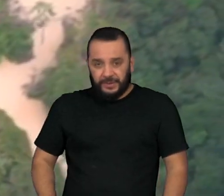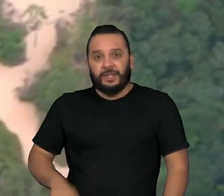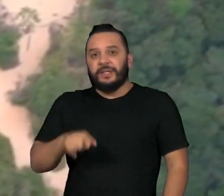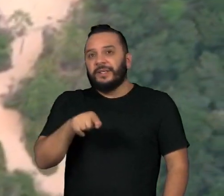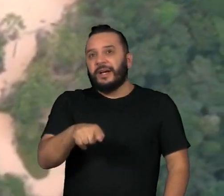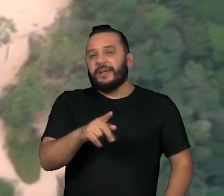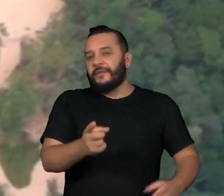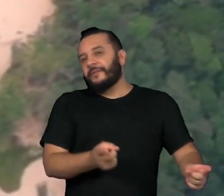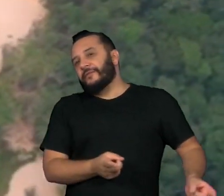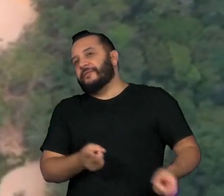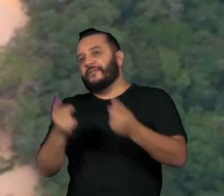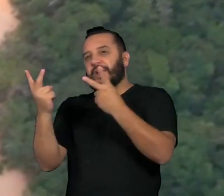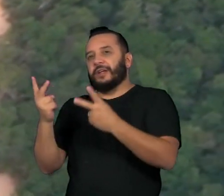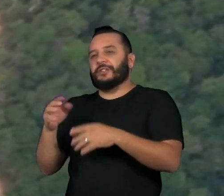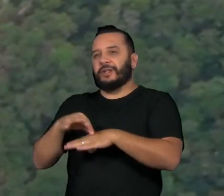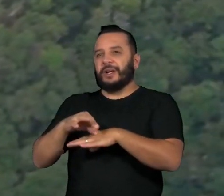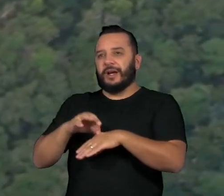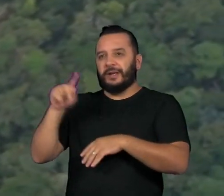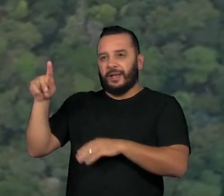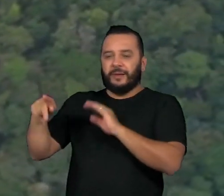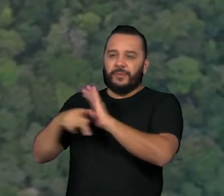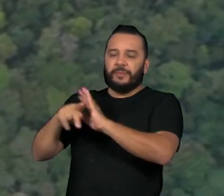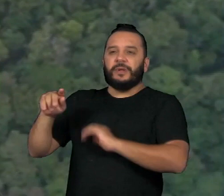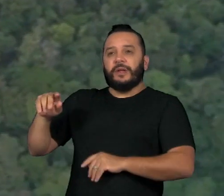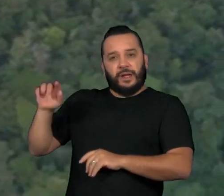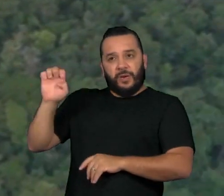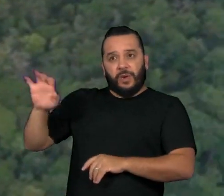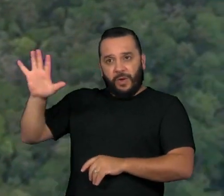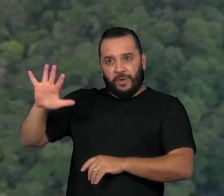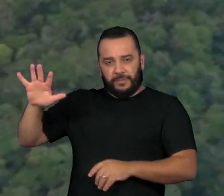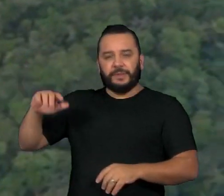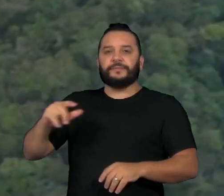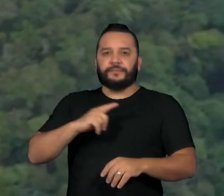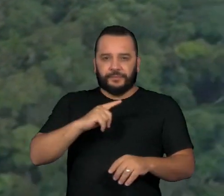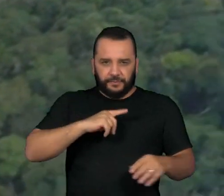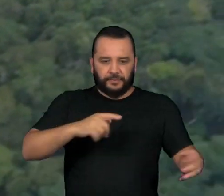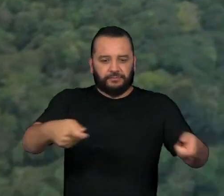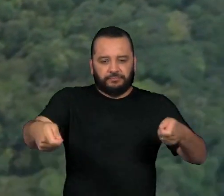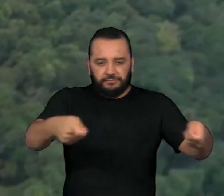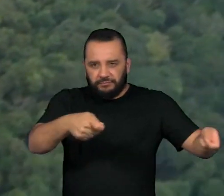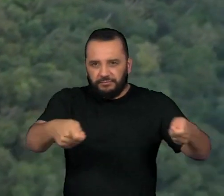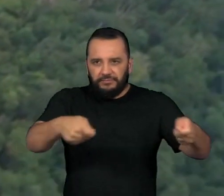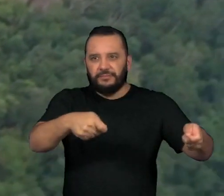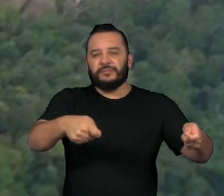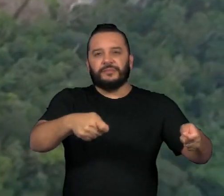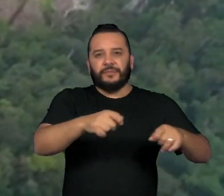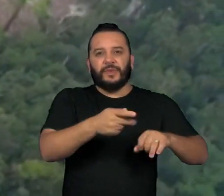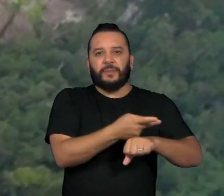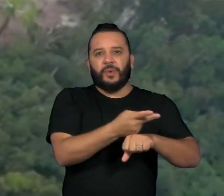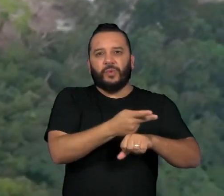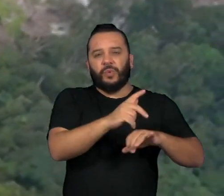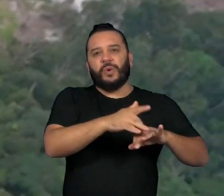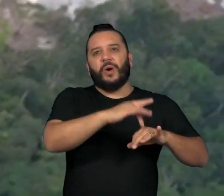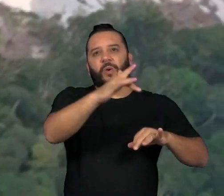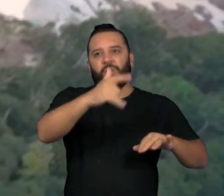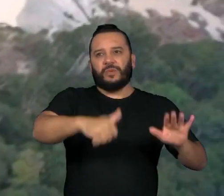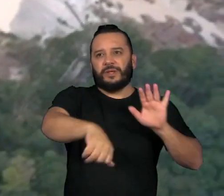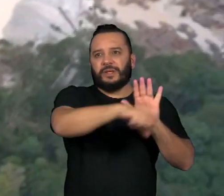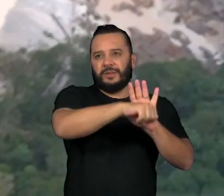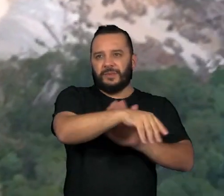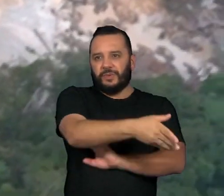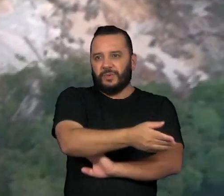Não é diferente com a questão do garimpo ilegal nos territórios indígenas, que a gente sabe que constantemente